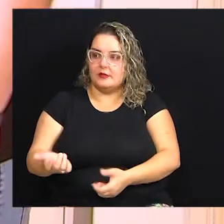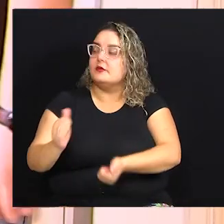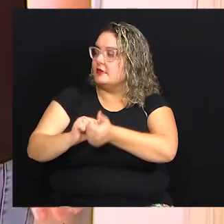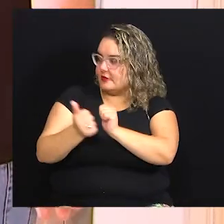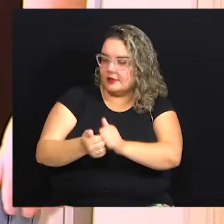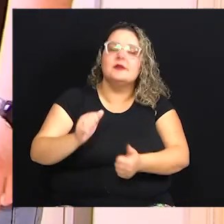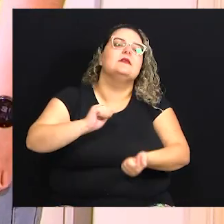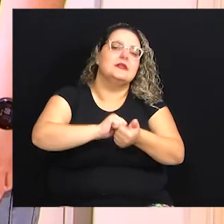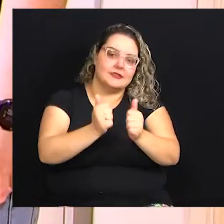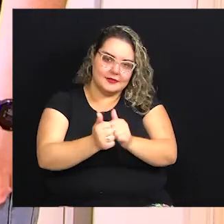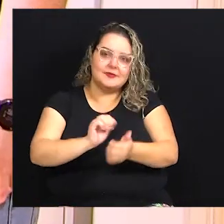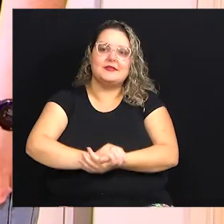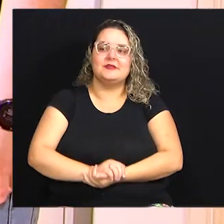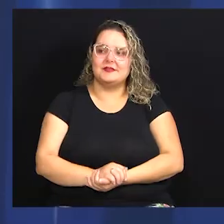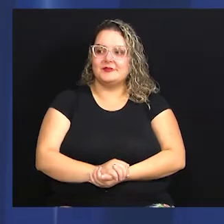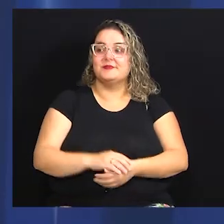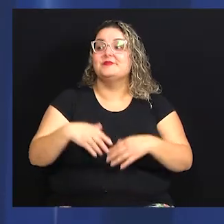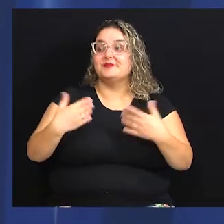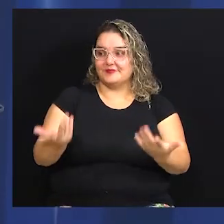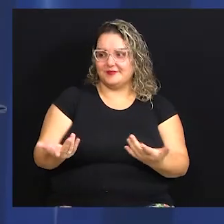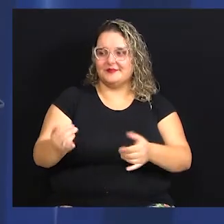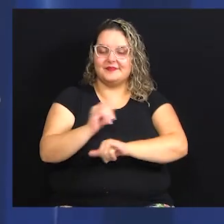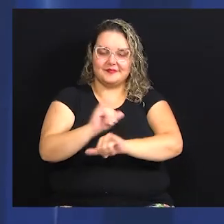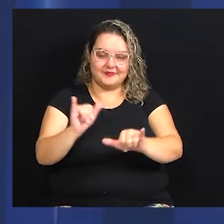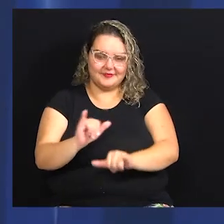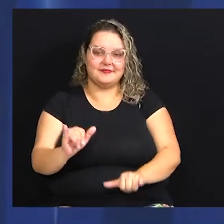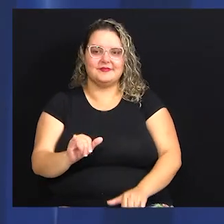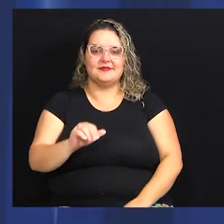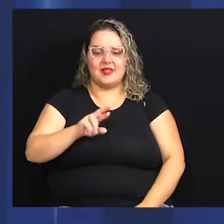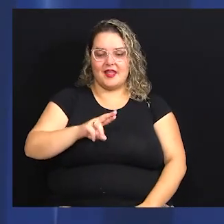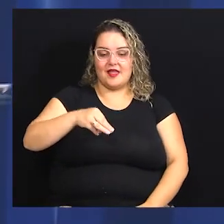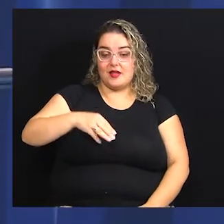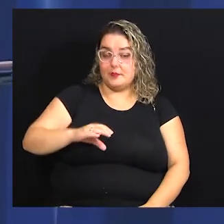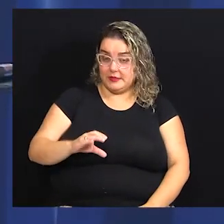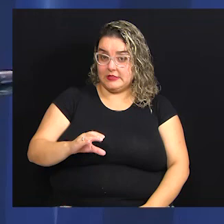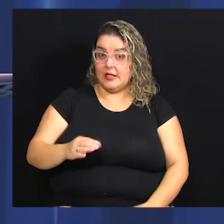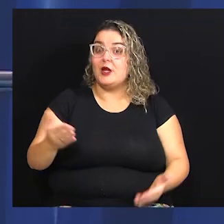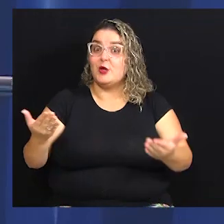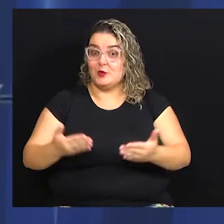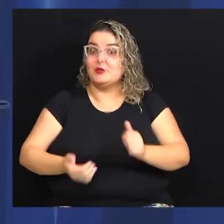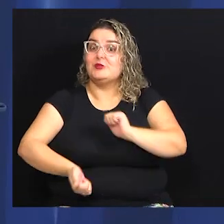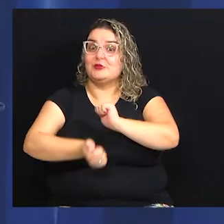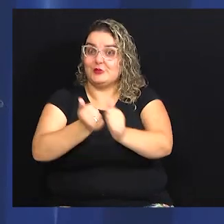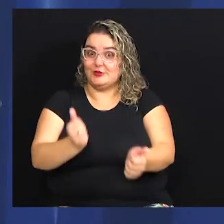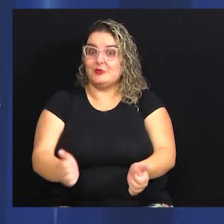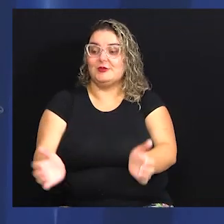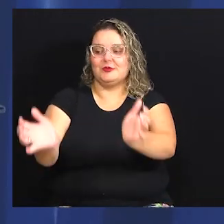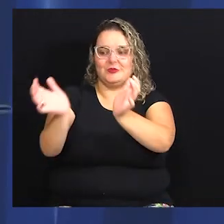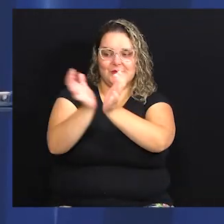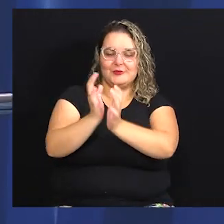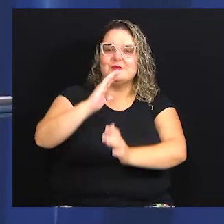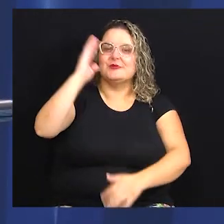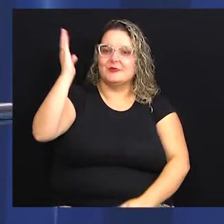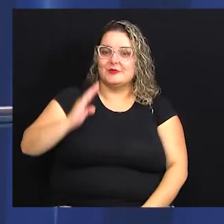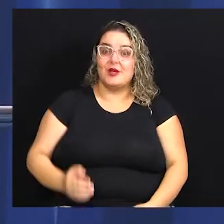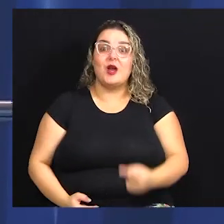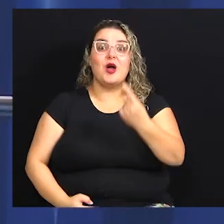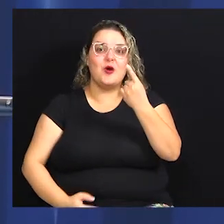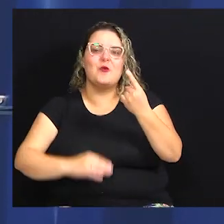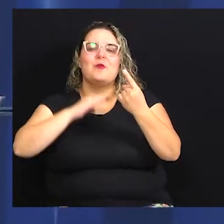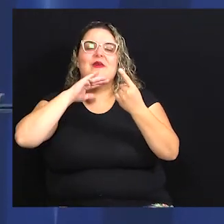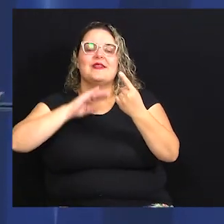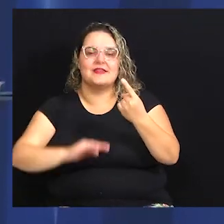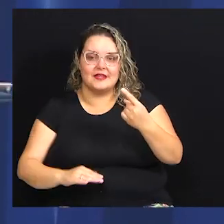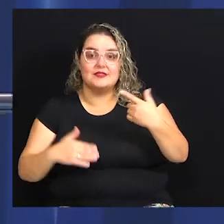vai se adaptando. Vai se adaptando. Hora das notícias da metrópole e hoje tem jogo da seleção brasileira à 1h